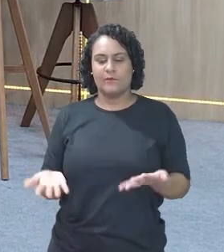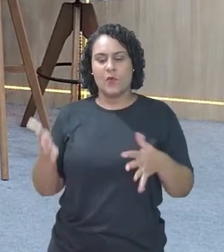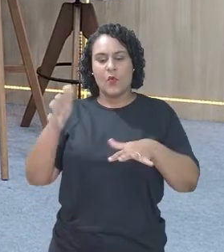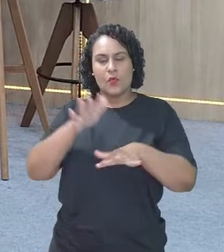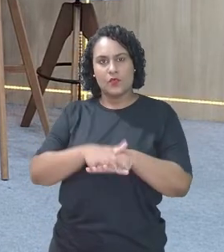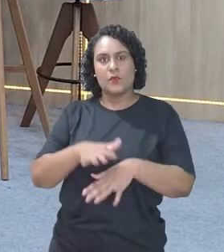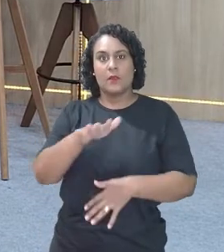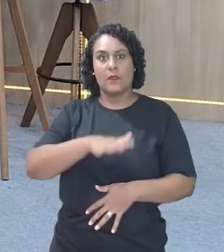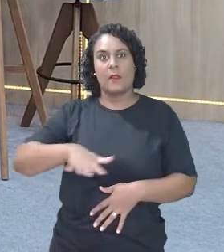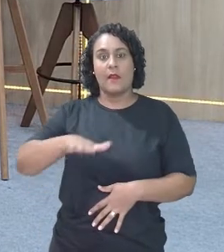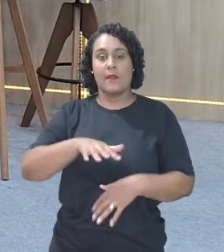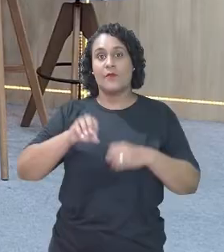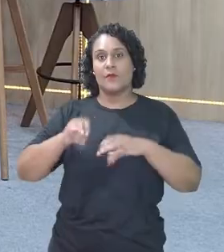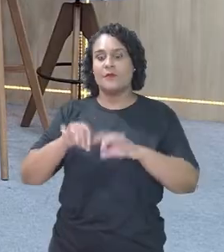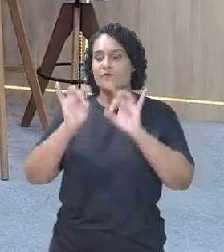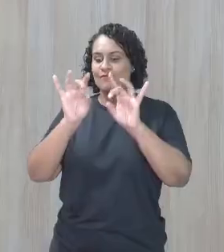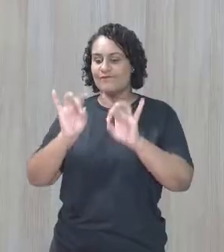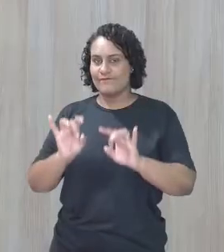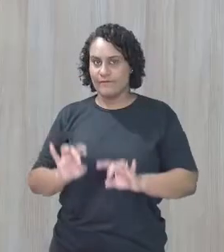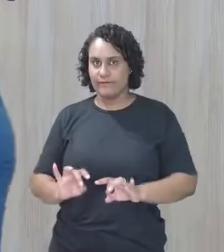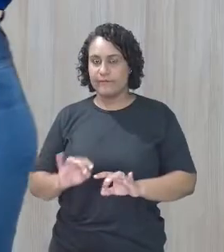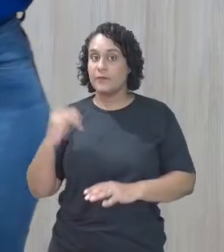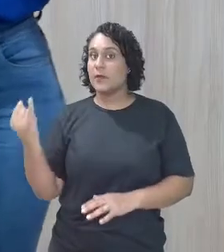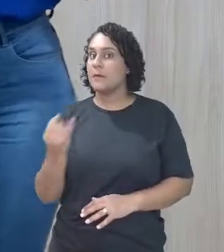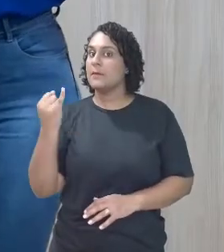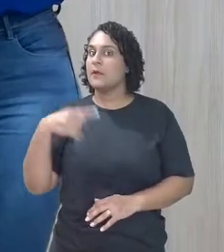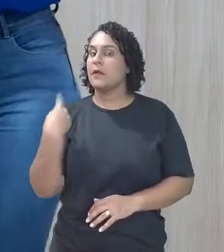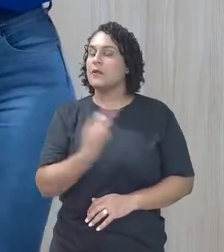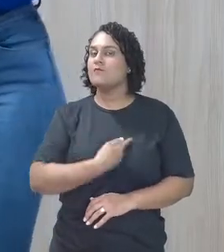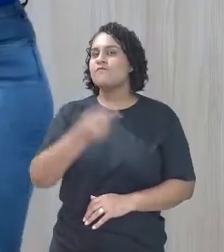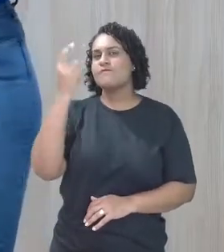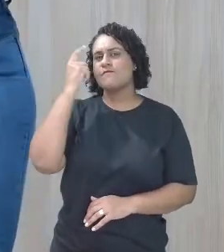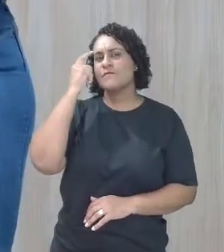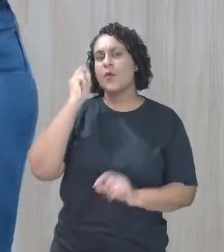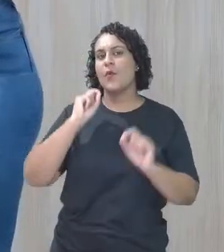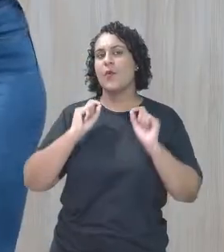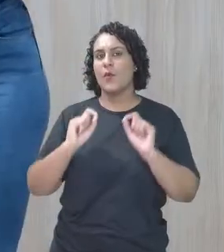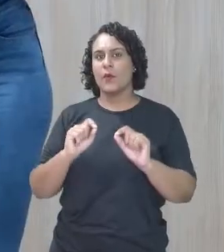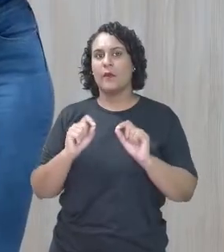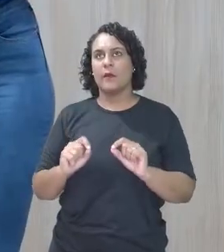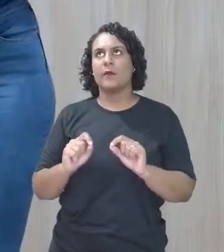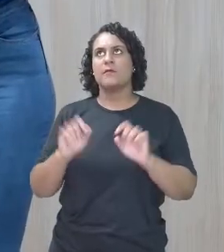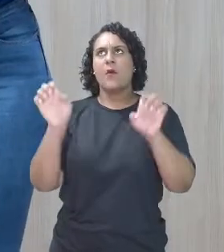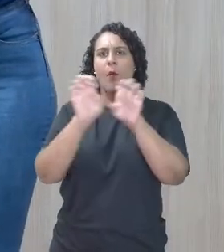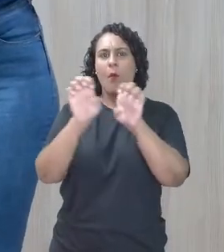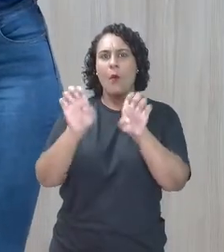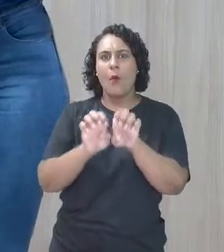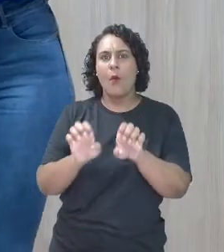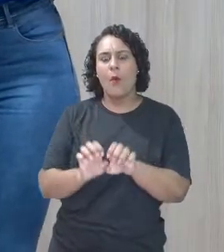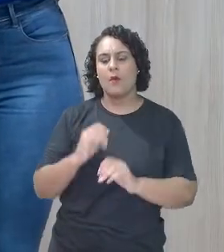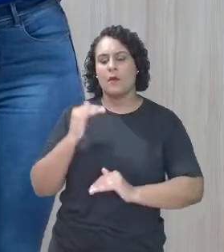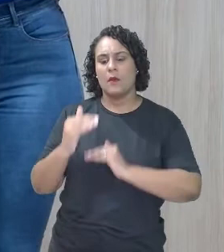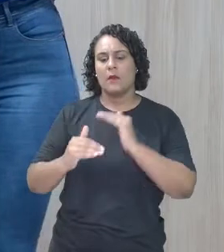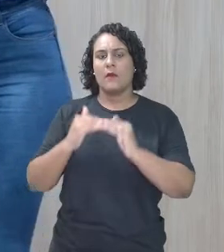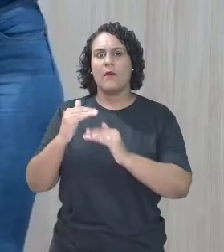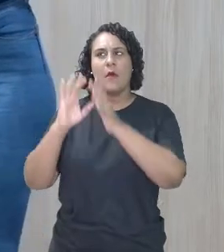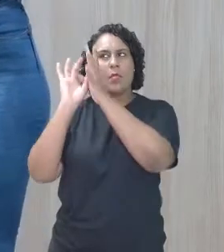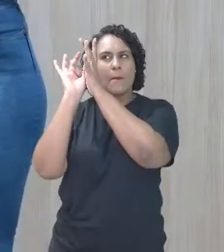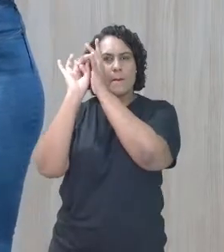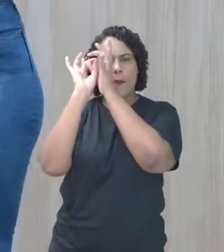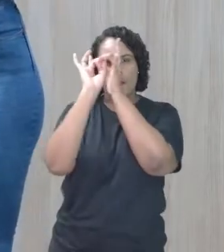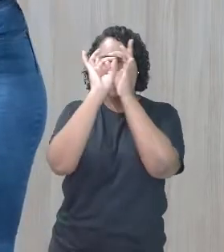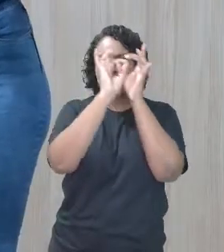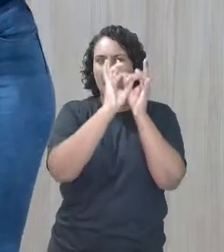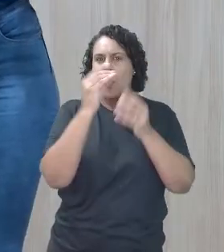na educação especial. É importante que a gente pense, né, nessa estruturação do desenvolvimento